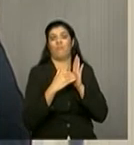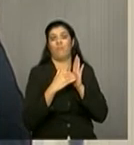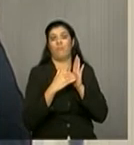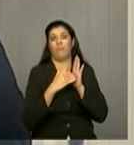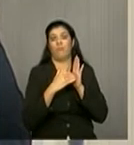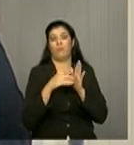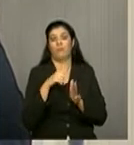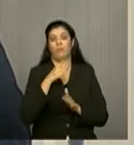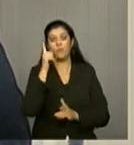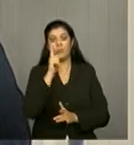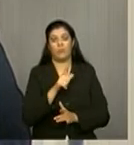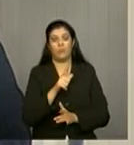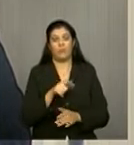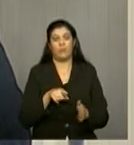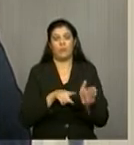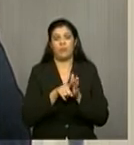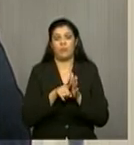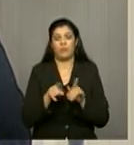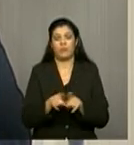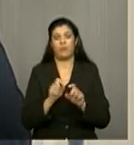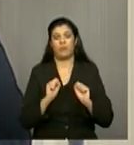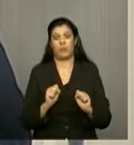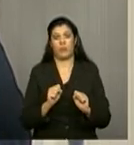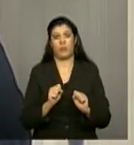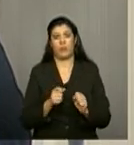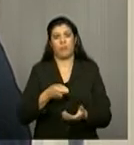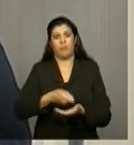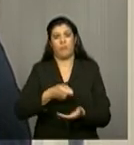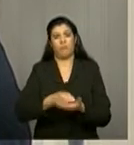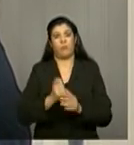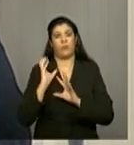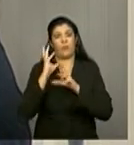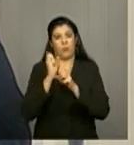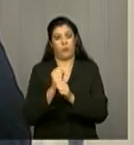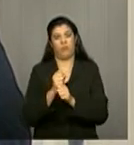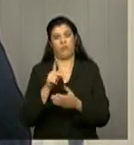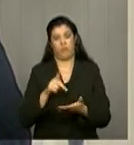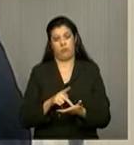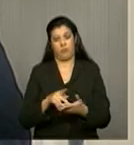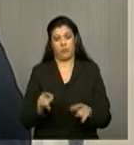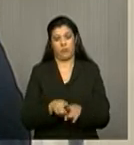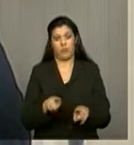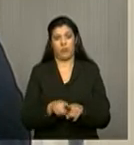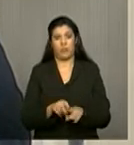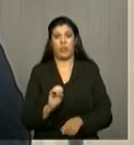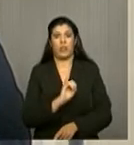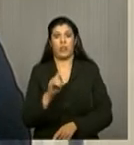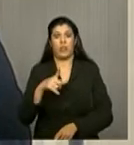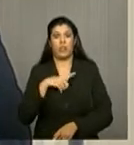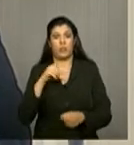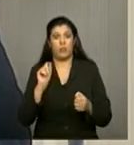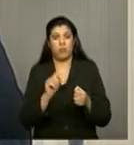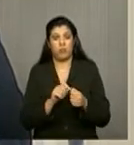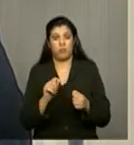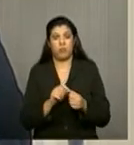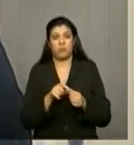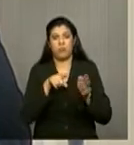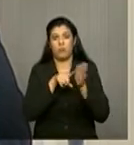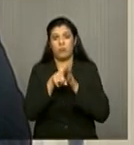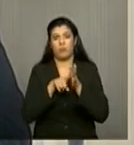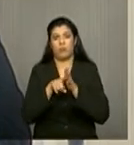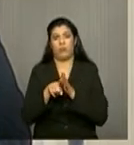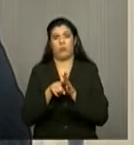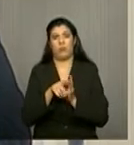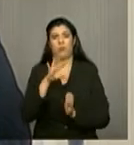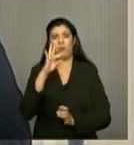twitter científico para fortalecer essa conclusões e também a 1 quando se realizaram em bater a zona é